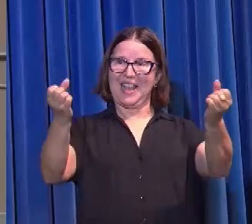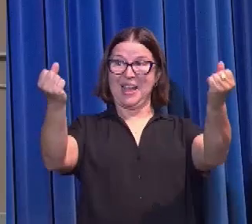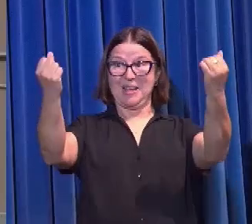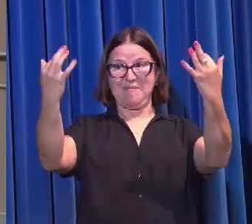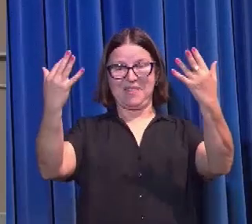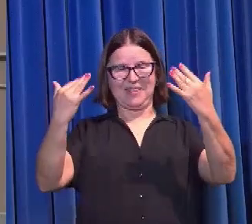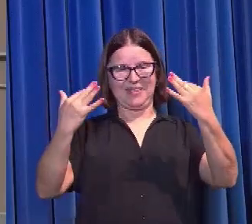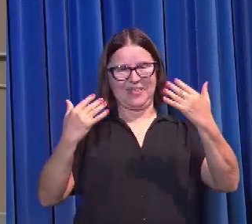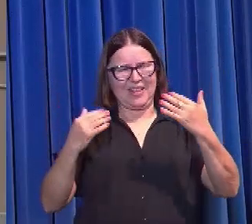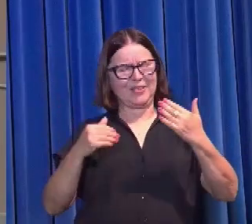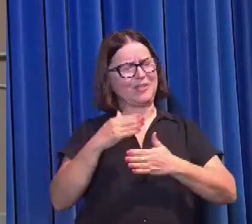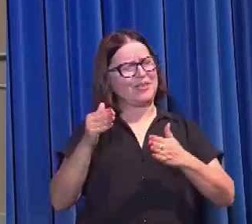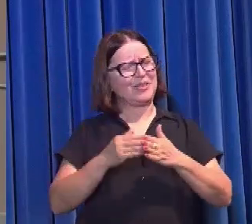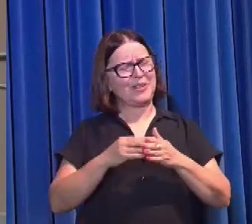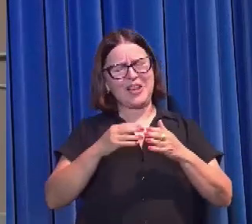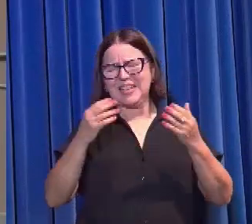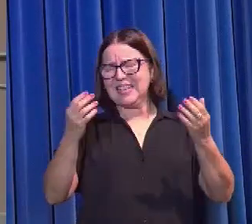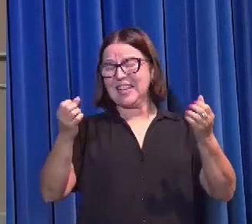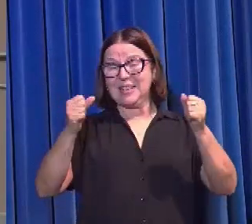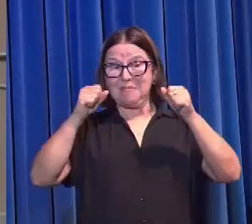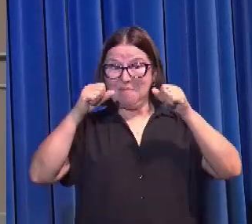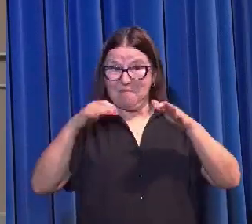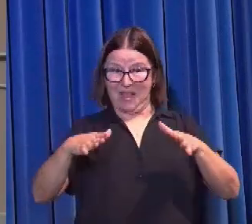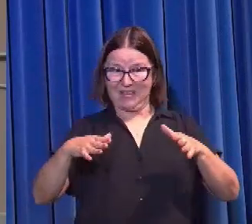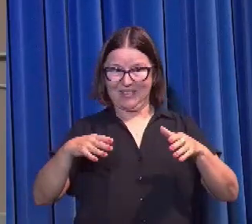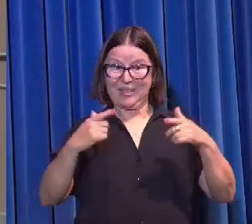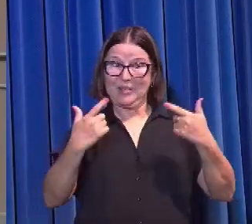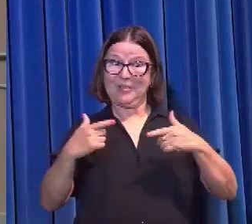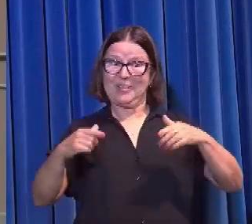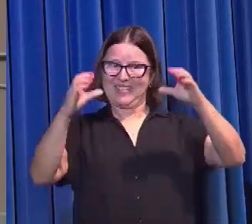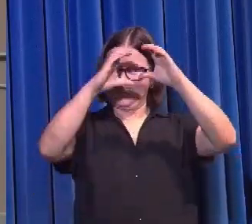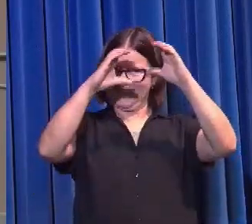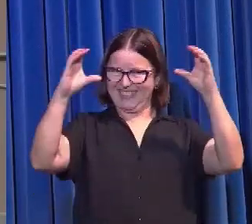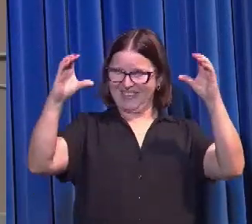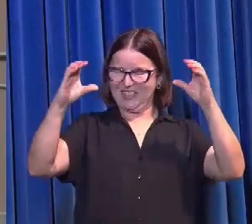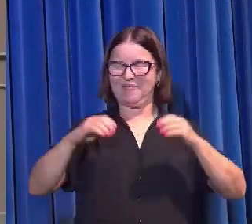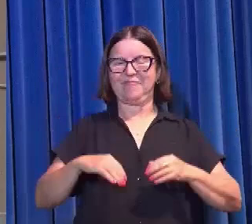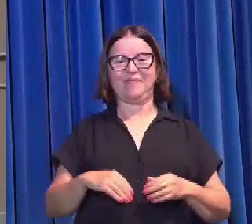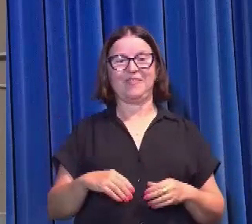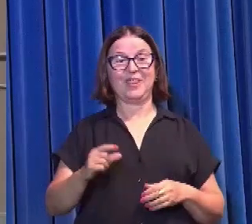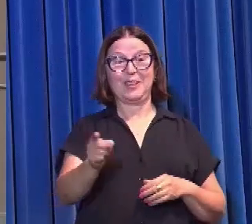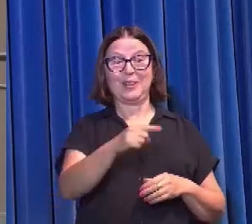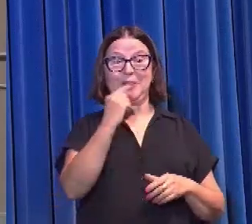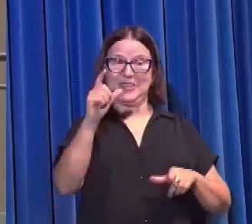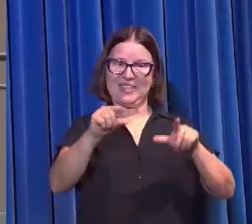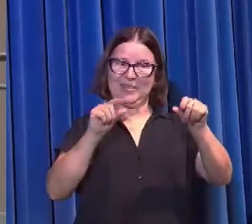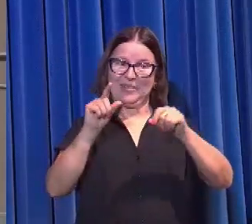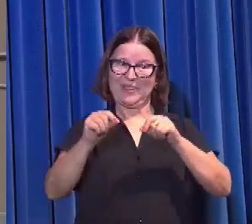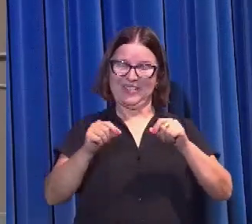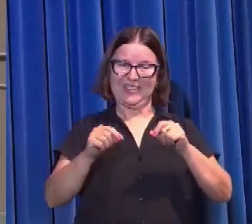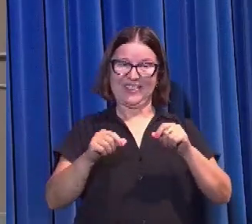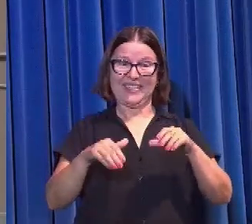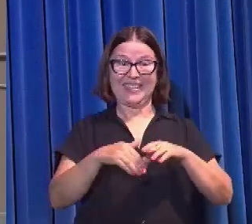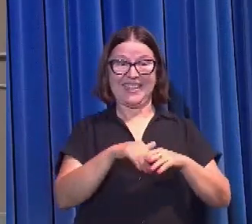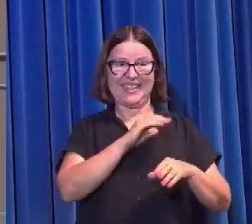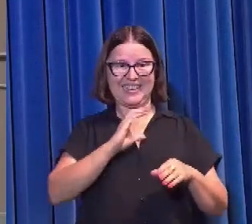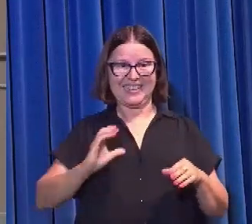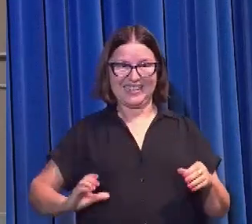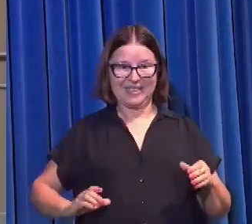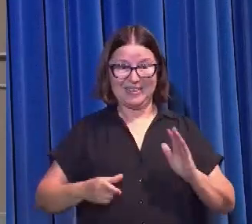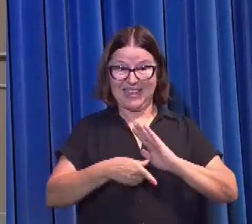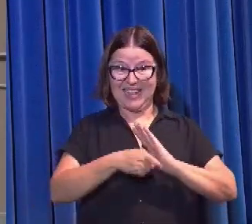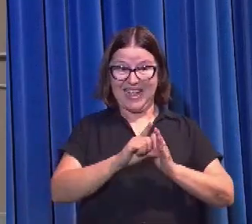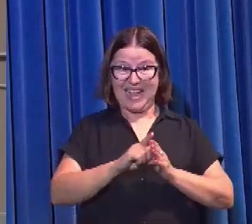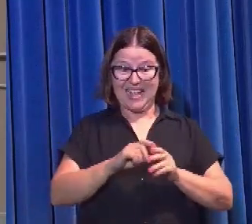sorte de bênçãos nas regiões celestes. Nós fomos eleitos em Cristo antes da fundação do mundo.